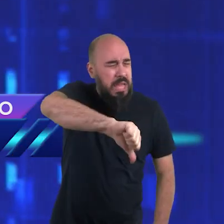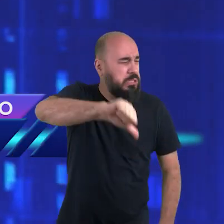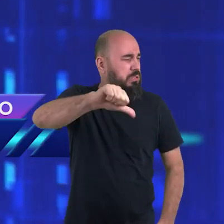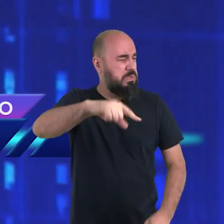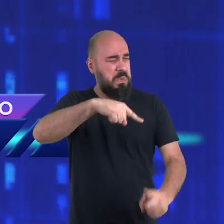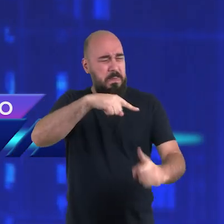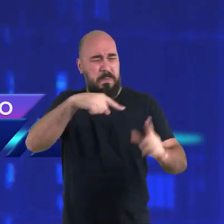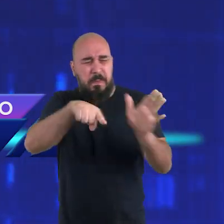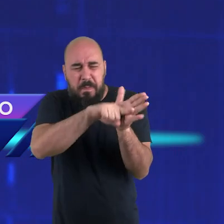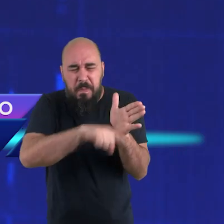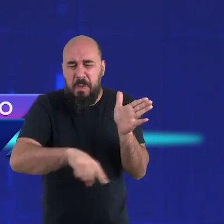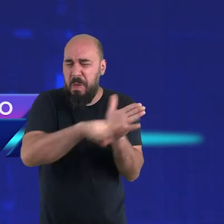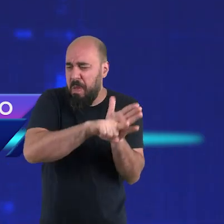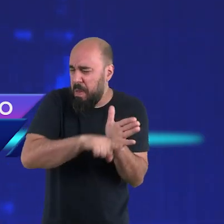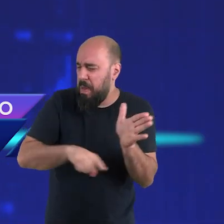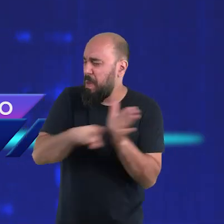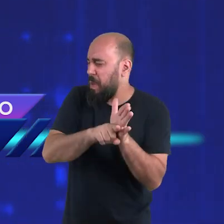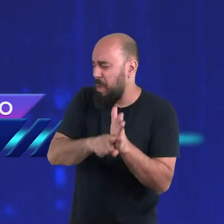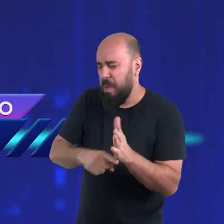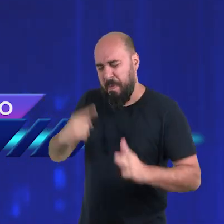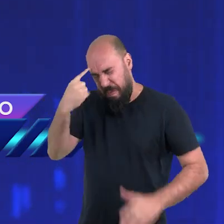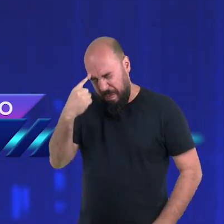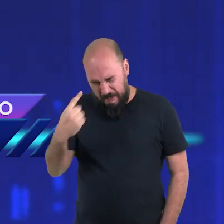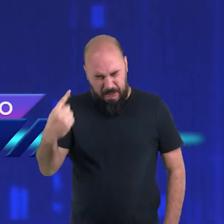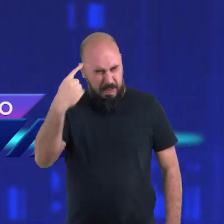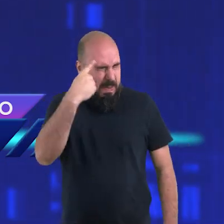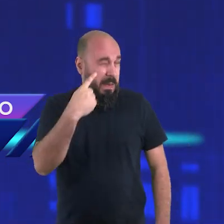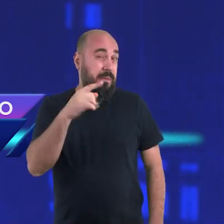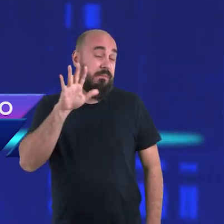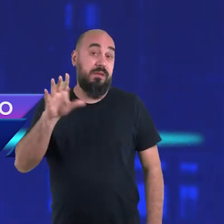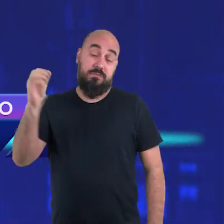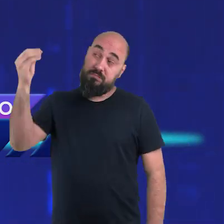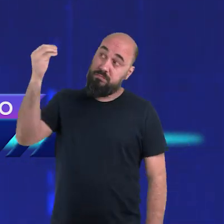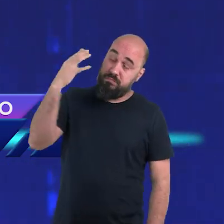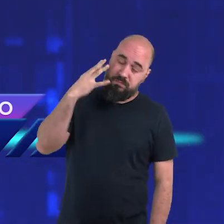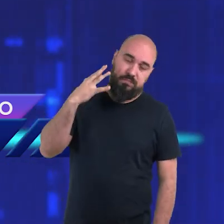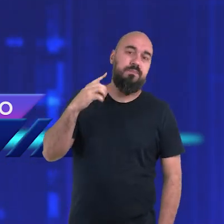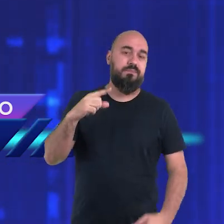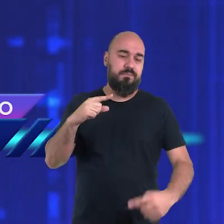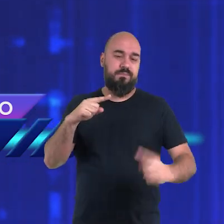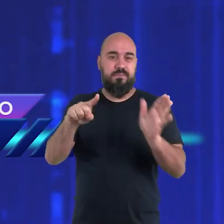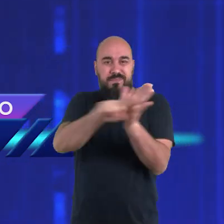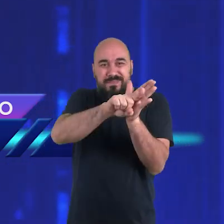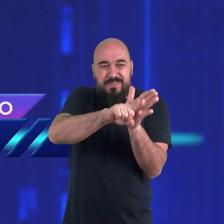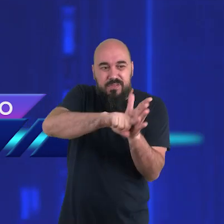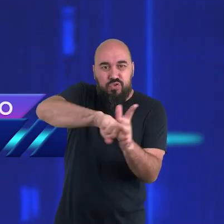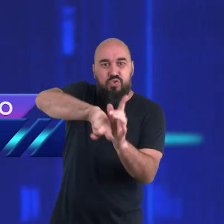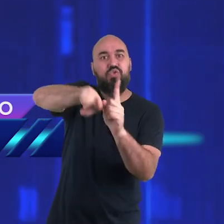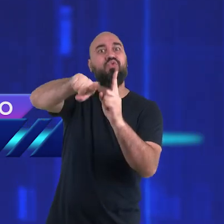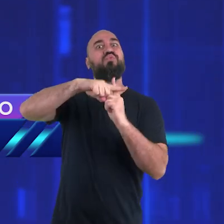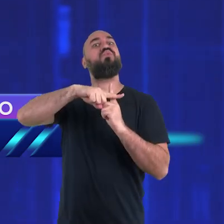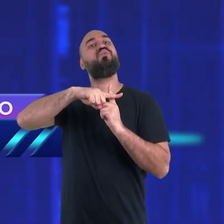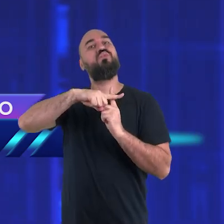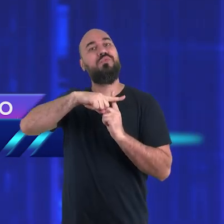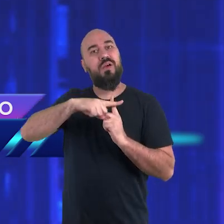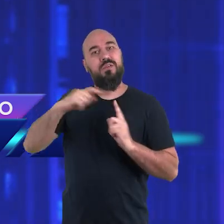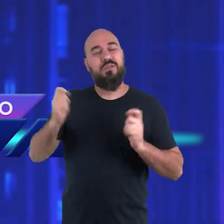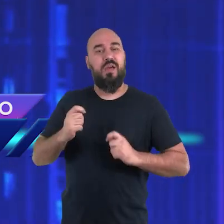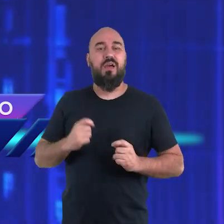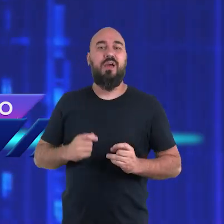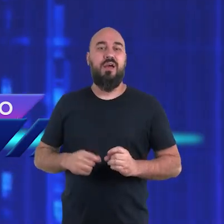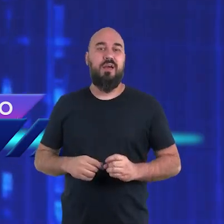sofrimento em degraus de uma escada que você vai subir para chegar aonde Deus quer. Portanto,